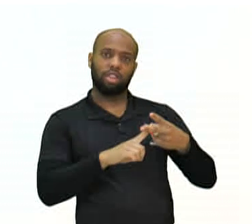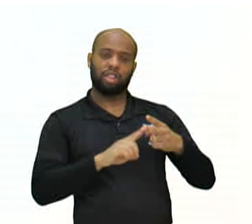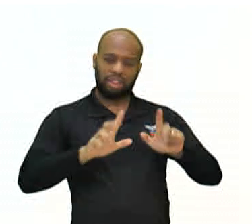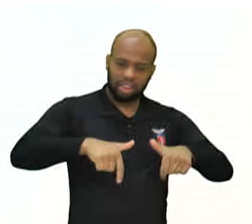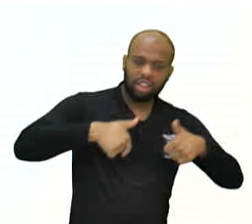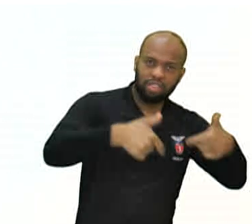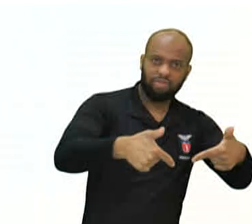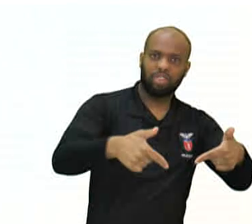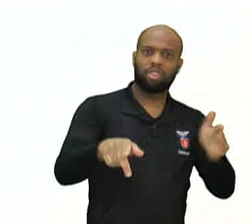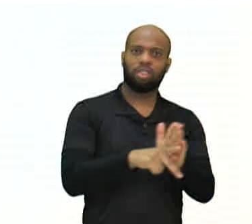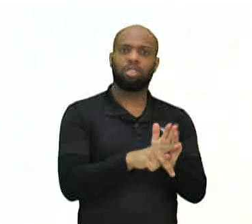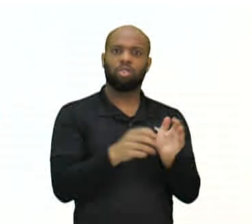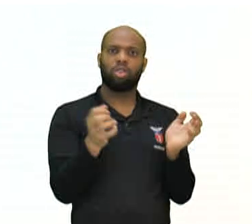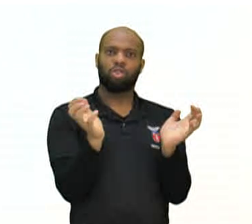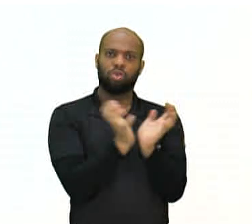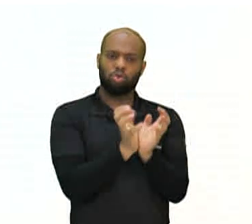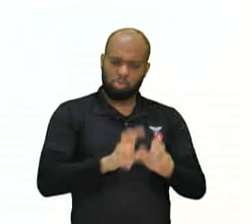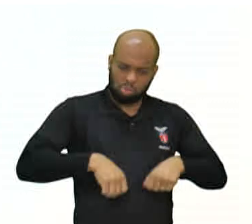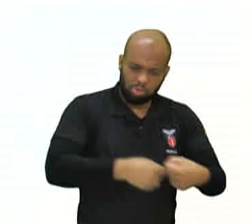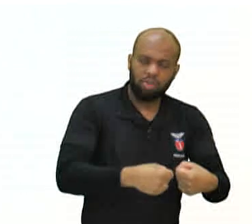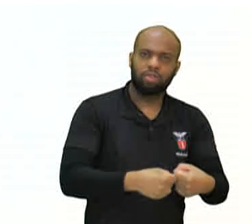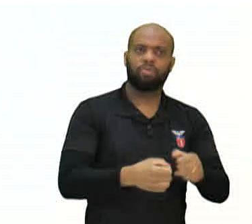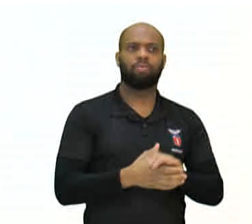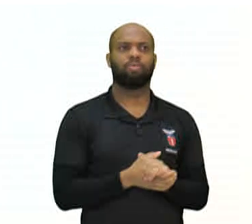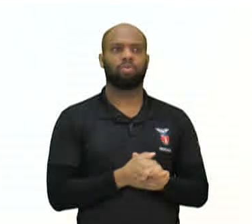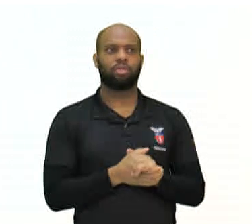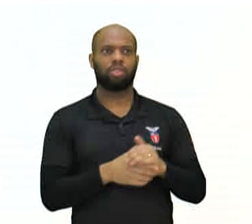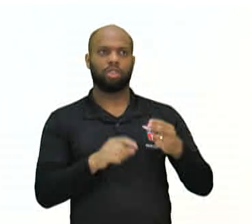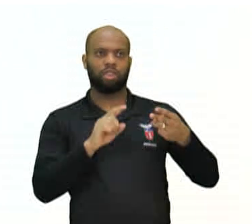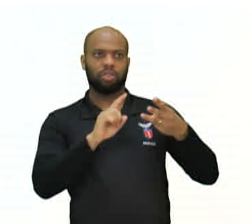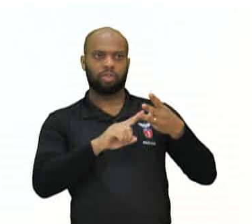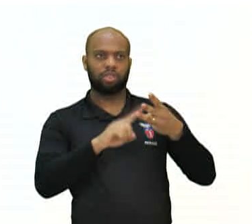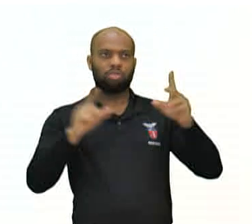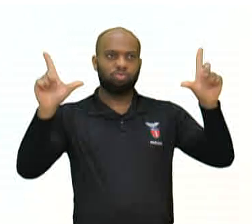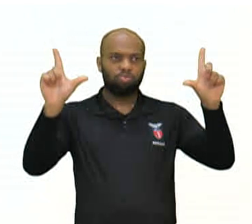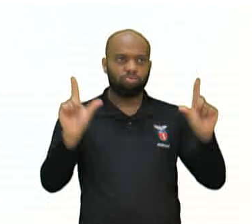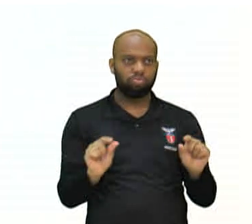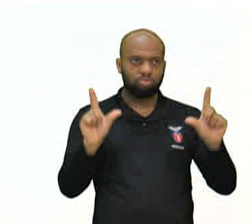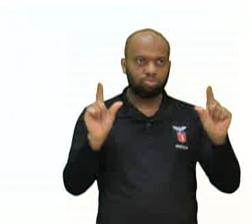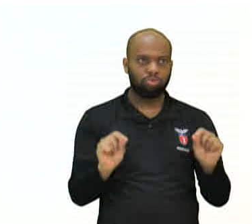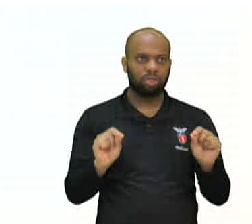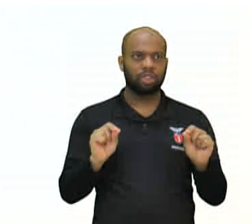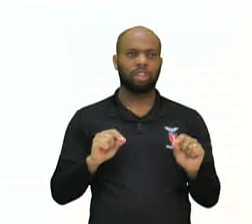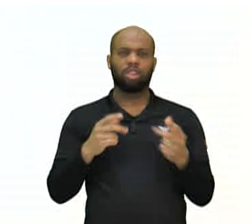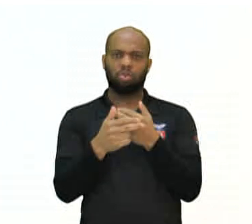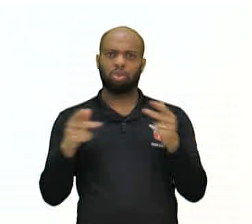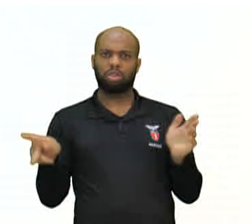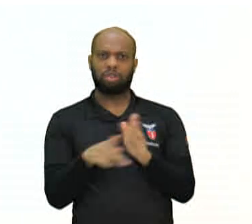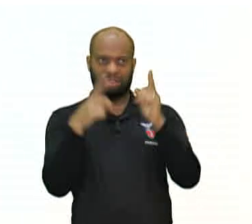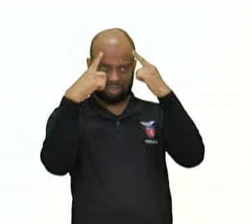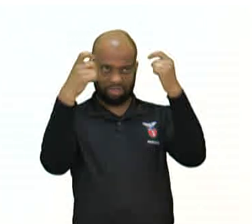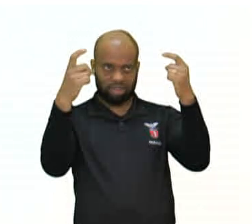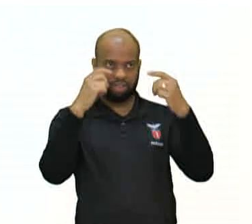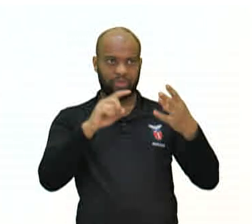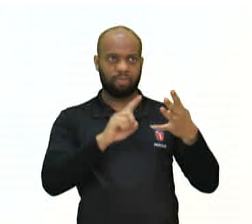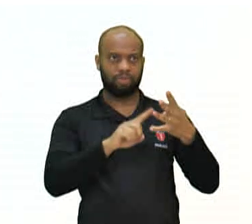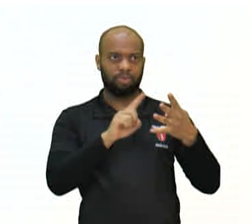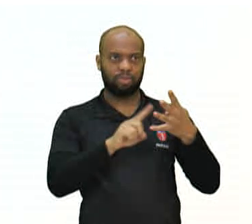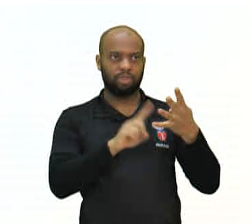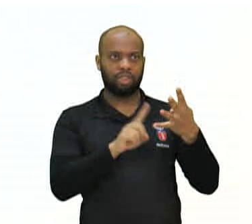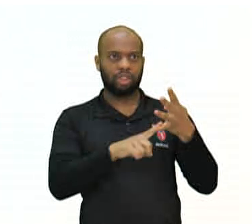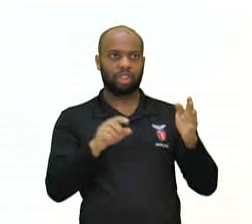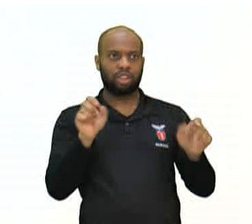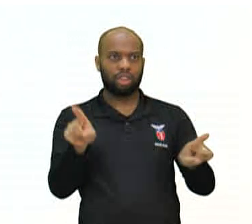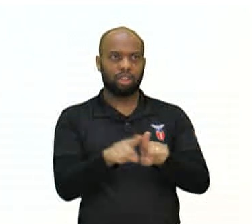vulneráveis, C, redução da truculência belicista, D, impunidade dos atos criminosos, ou E, inibição